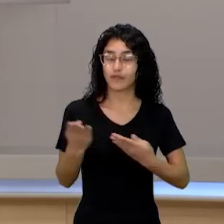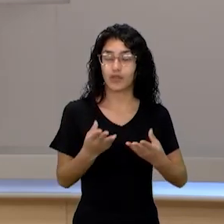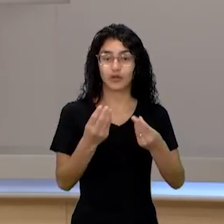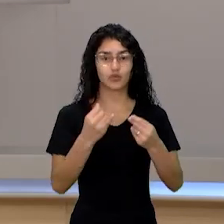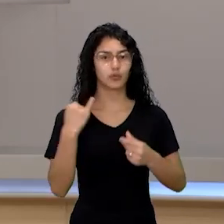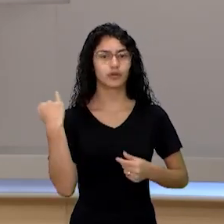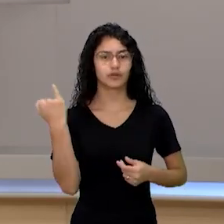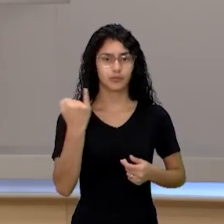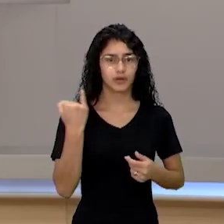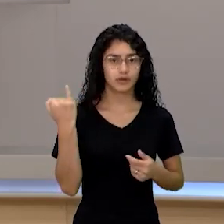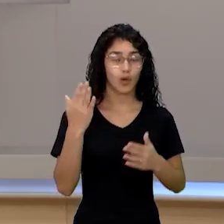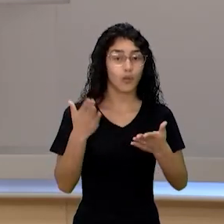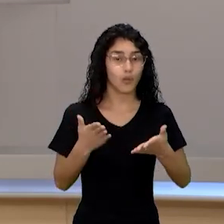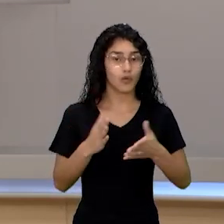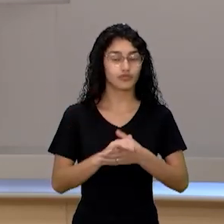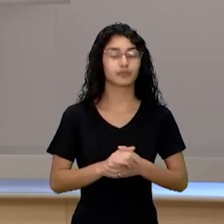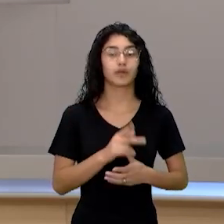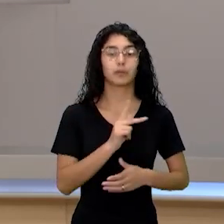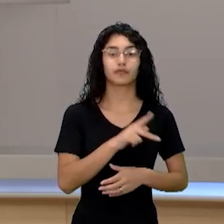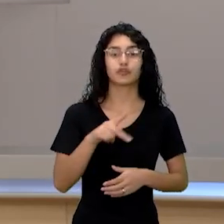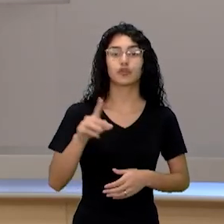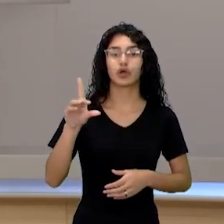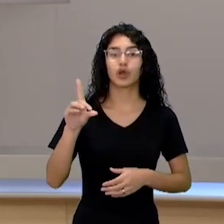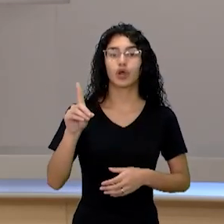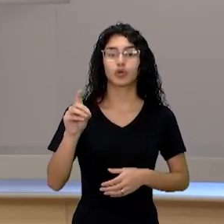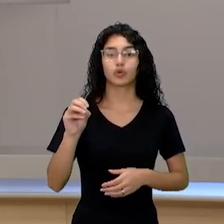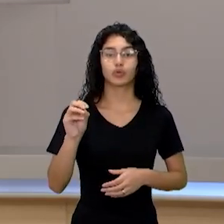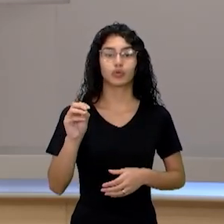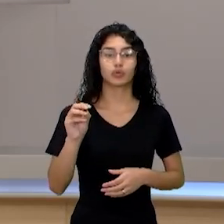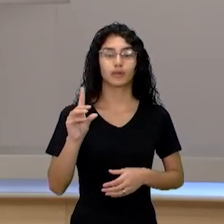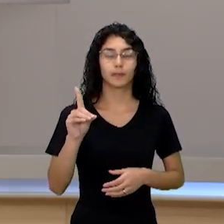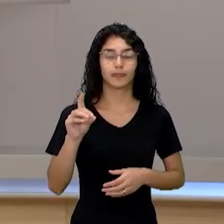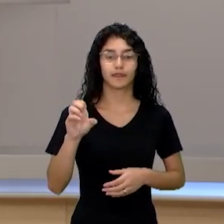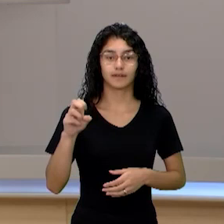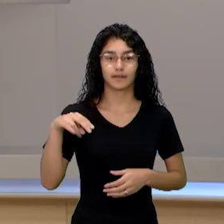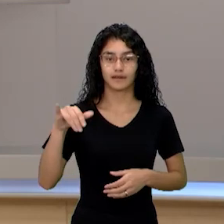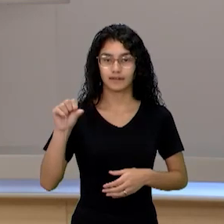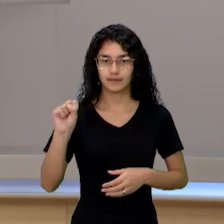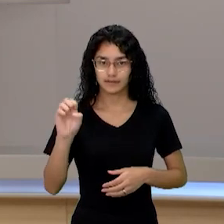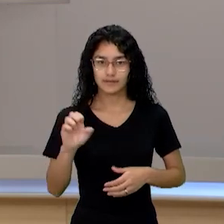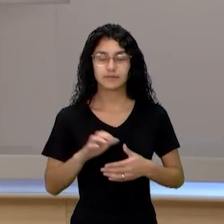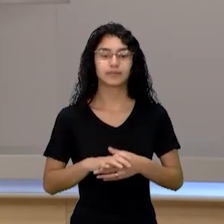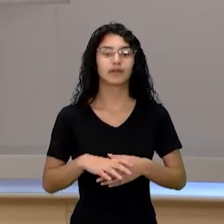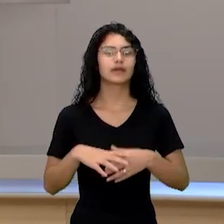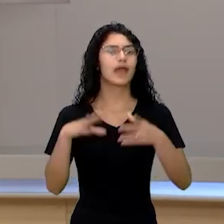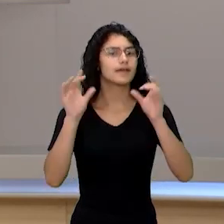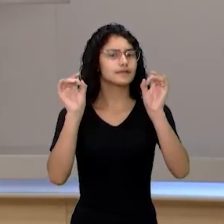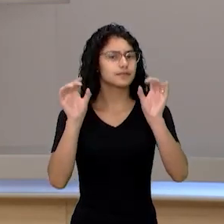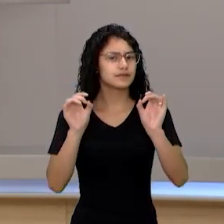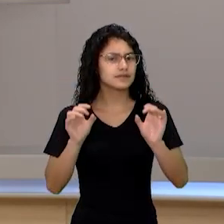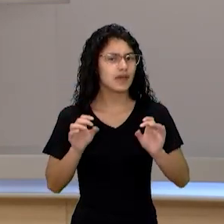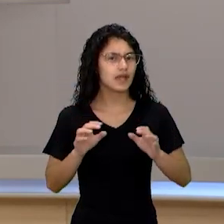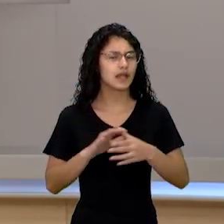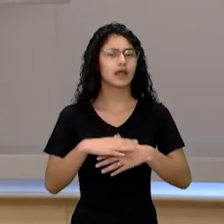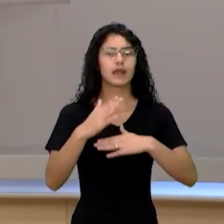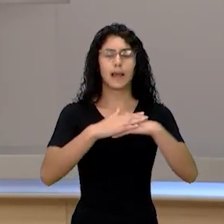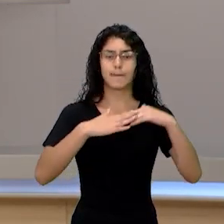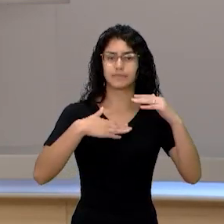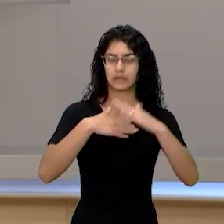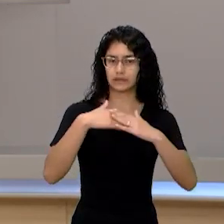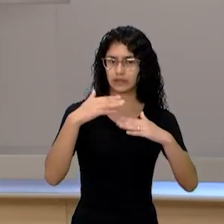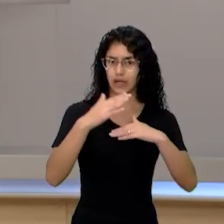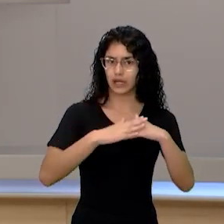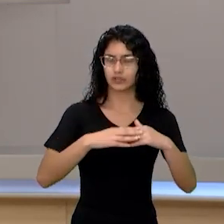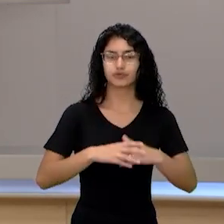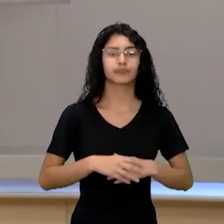muito especiais. A professora doutora Denise Arantes, que é especialíssima em altas habilidades e